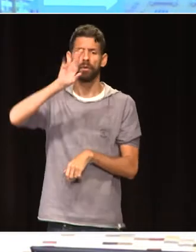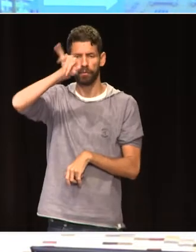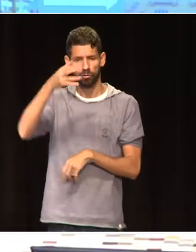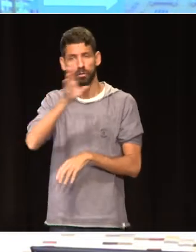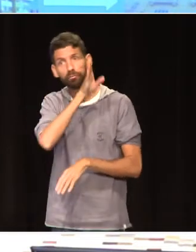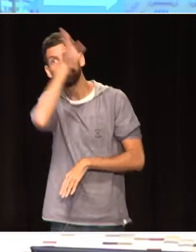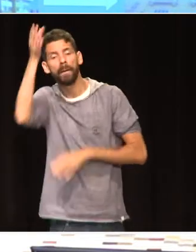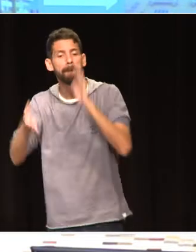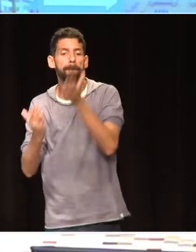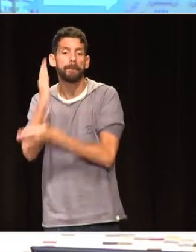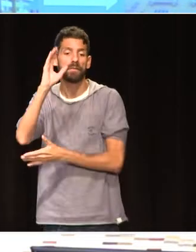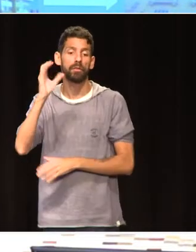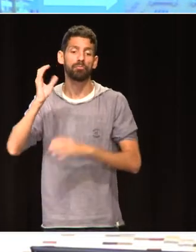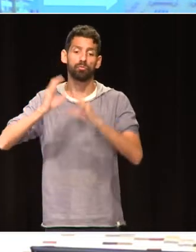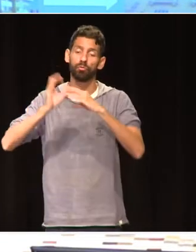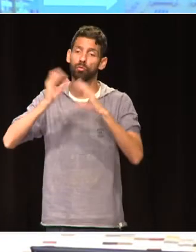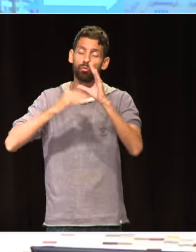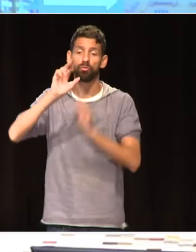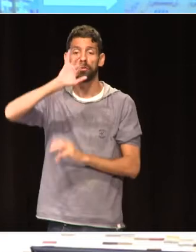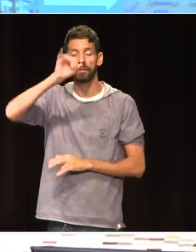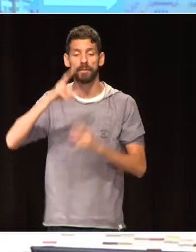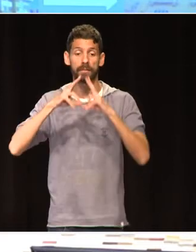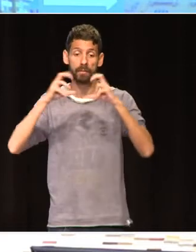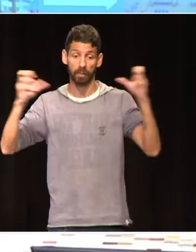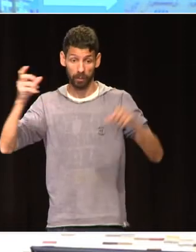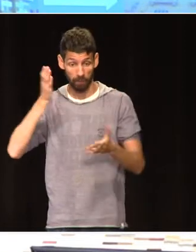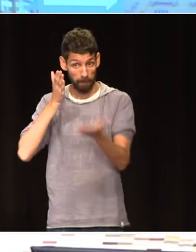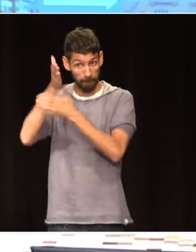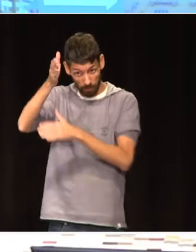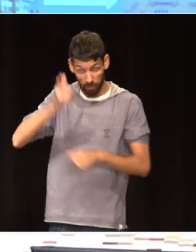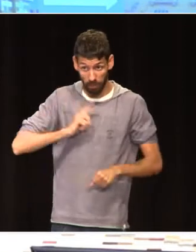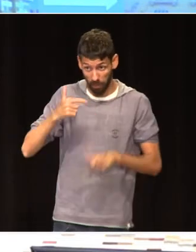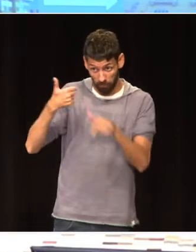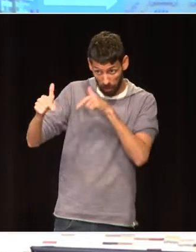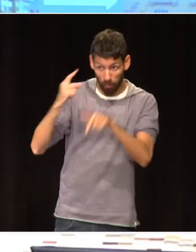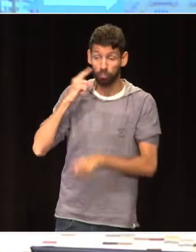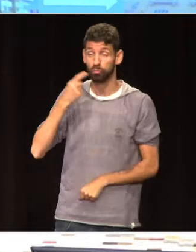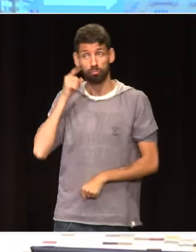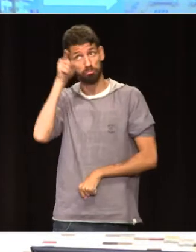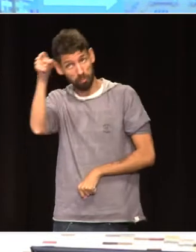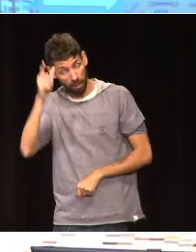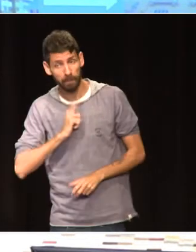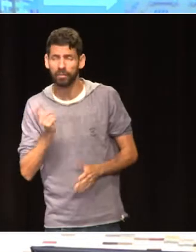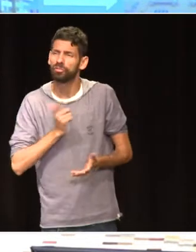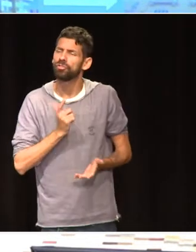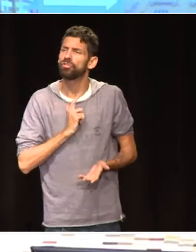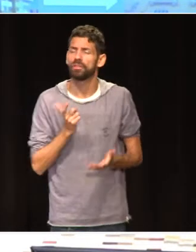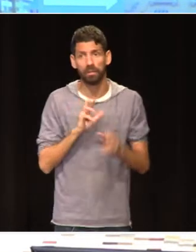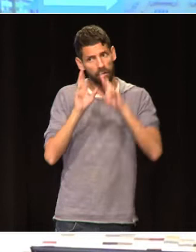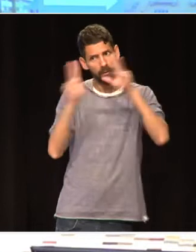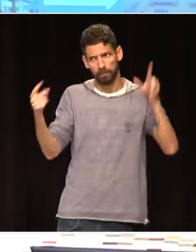para o Sul. Passei no concurso lá para o Instituto Federal de Santa Catarina, que também é bilíngue, eles trabalham com surdos, só que tem uma